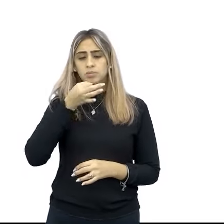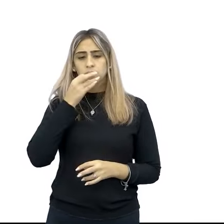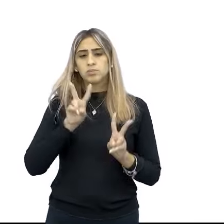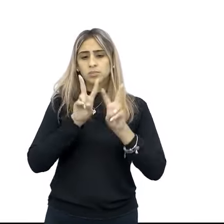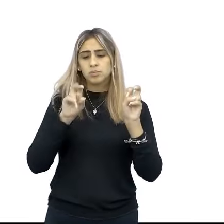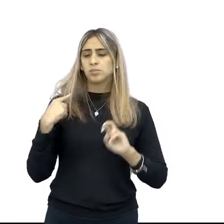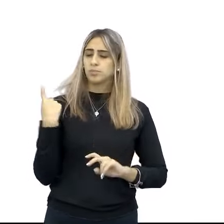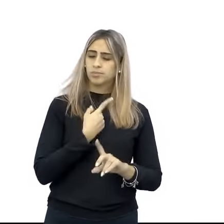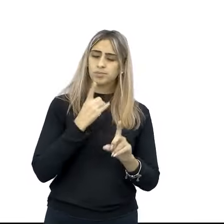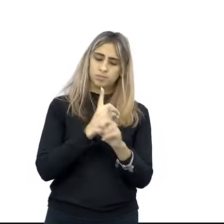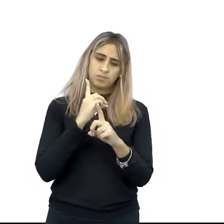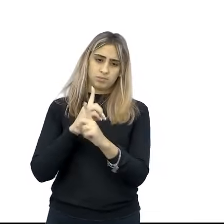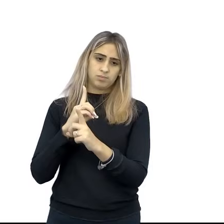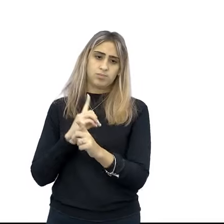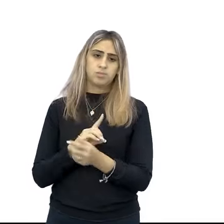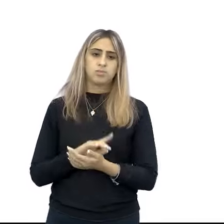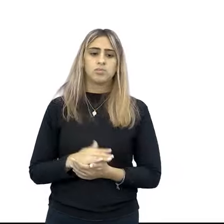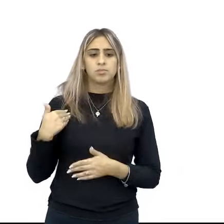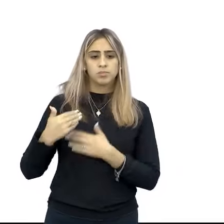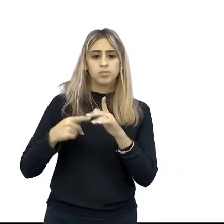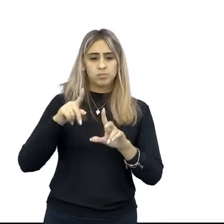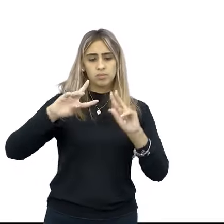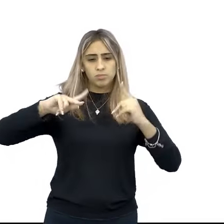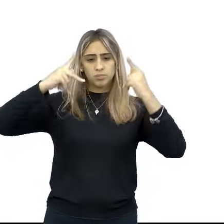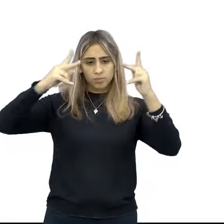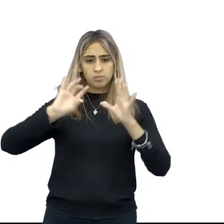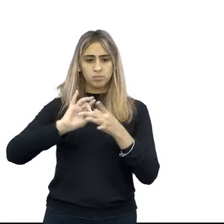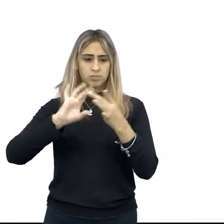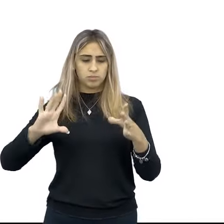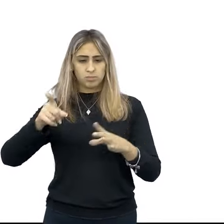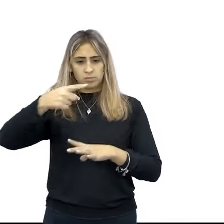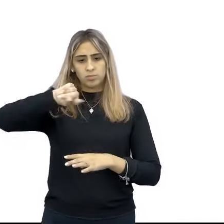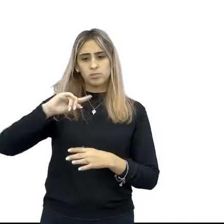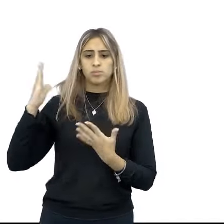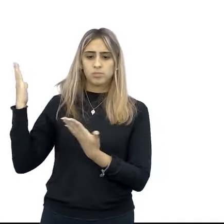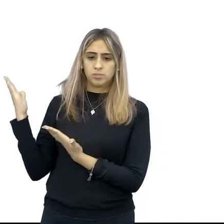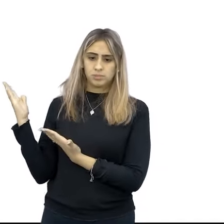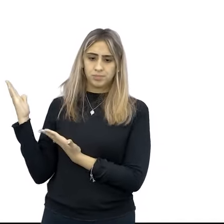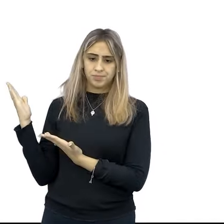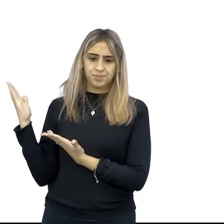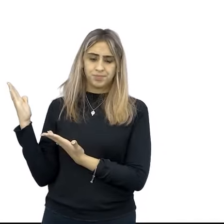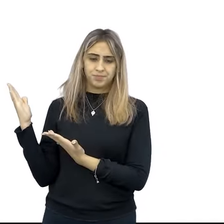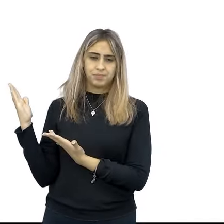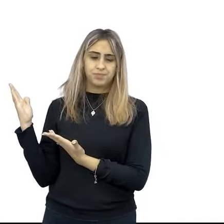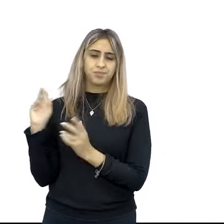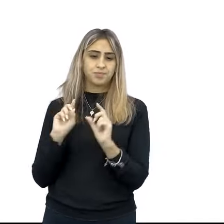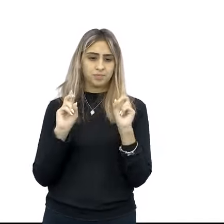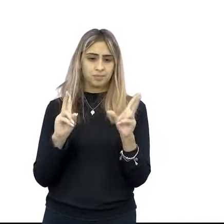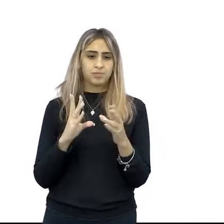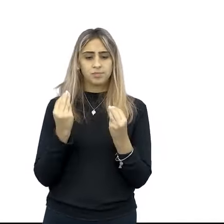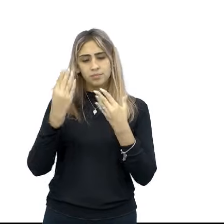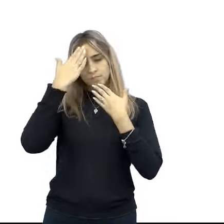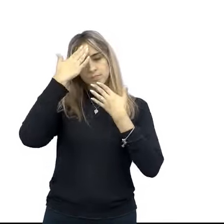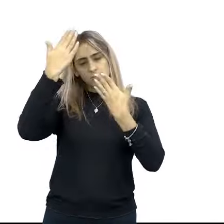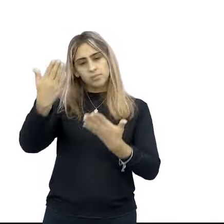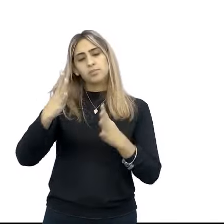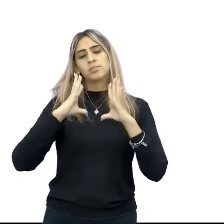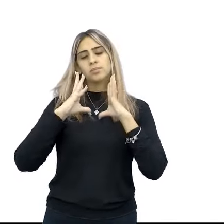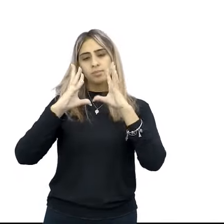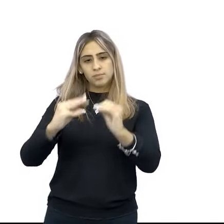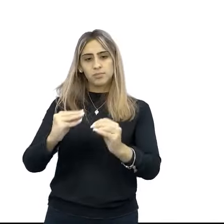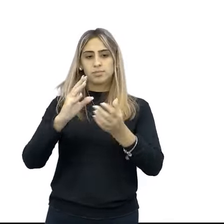sobre o nosso encontro por meio do link que está disponível aqui na tela, ok? Muito obrigada